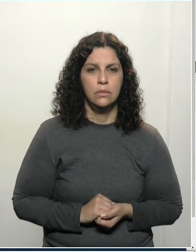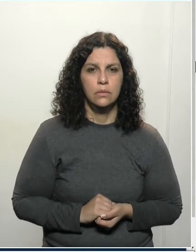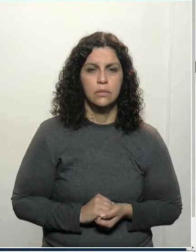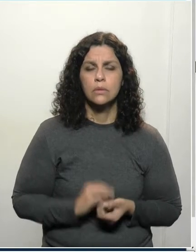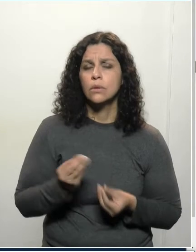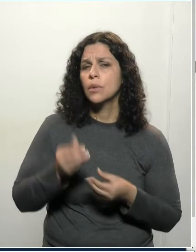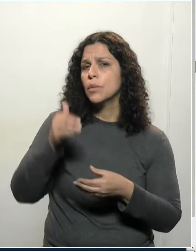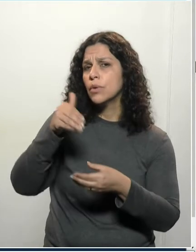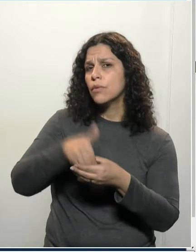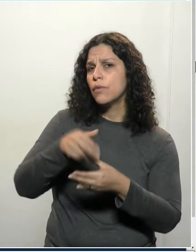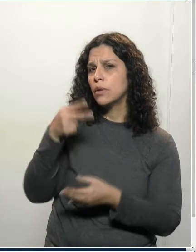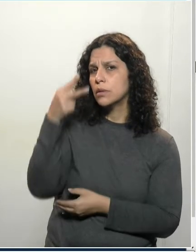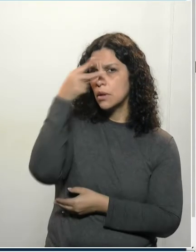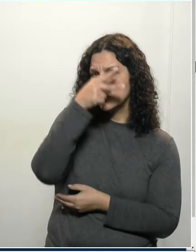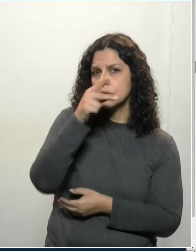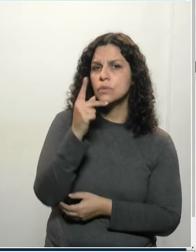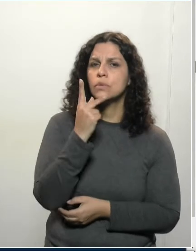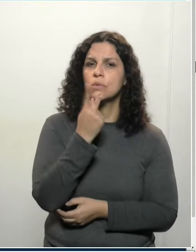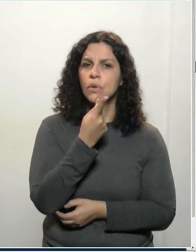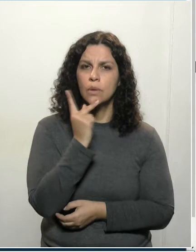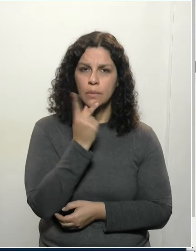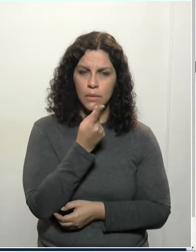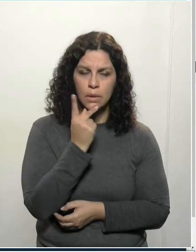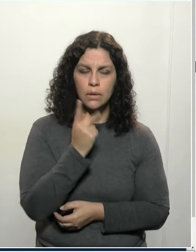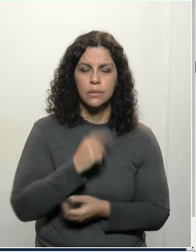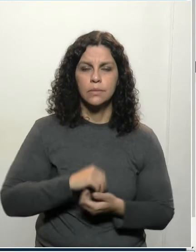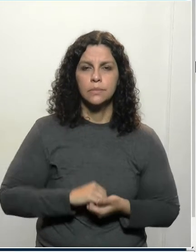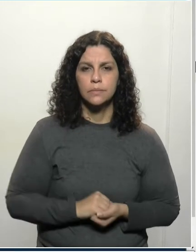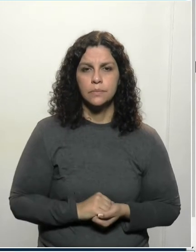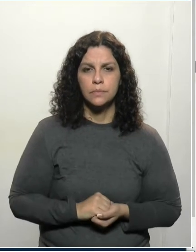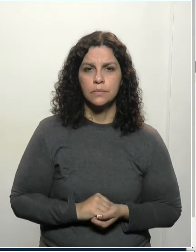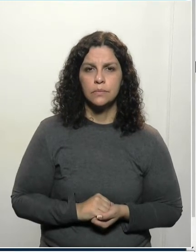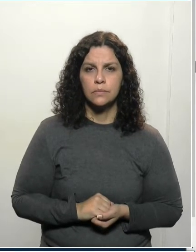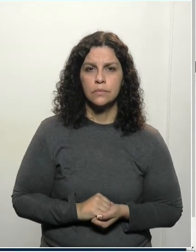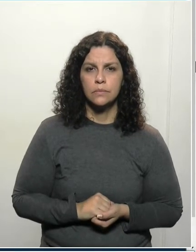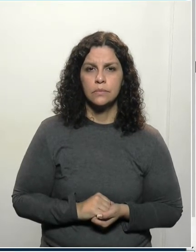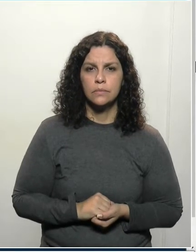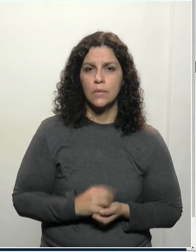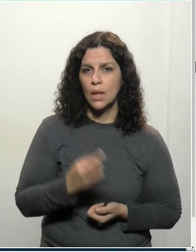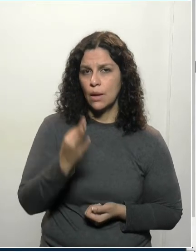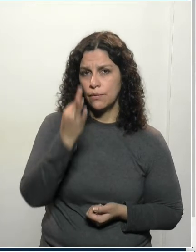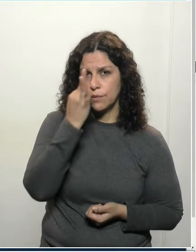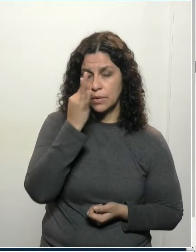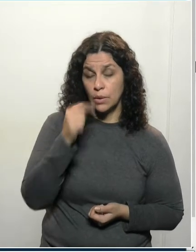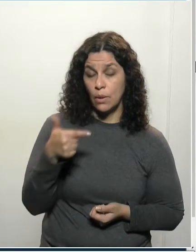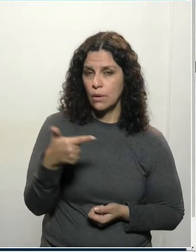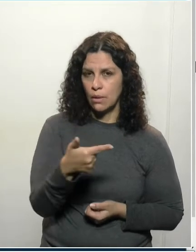Como voto, deputado Justo de Souza, Homero Marques, Senador Guerra, Plauto Miró.